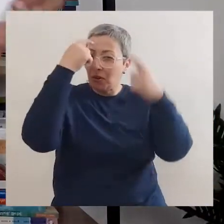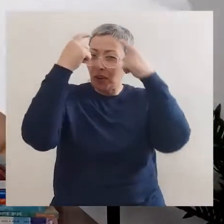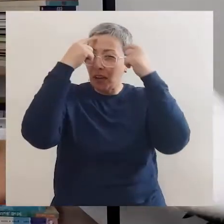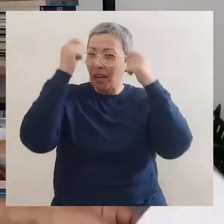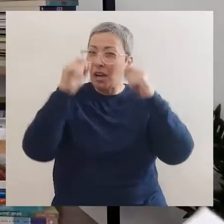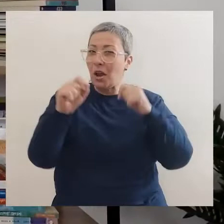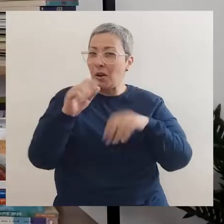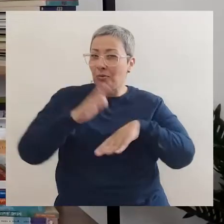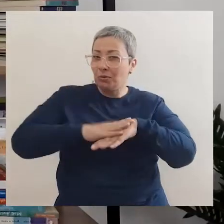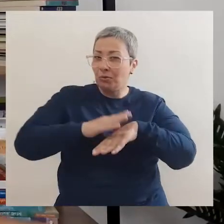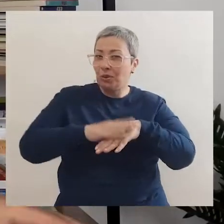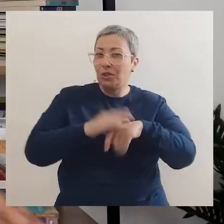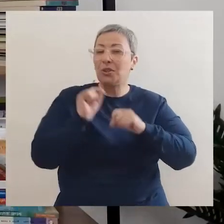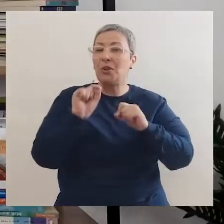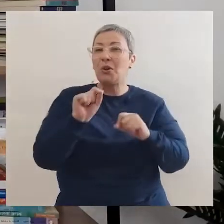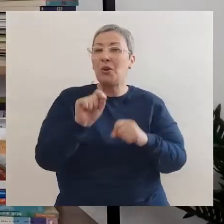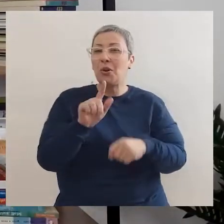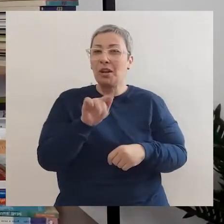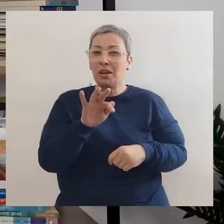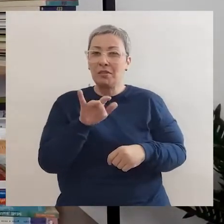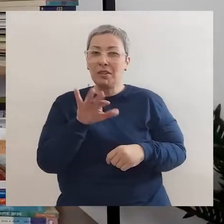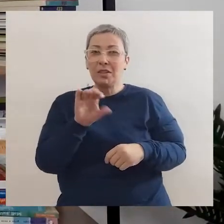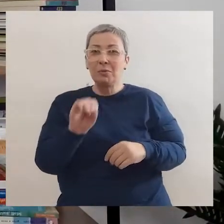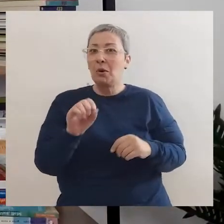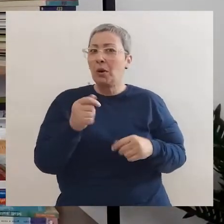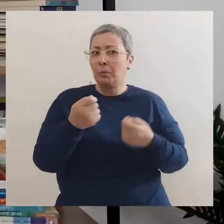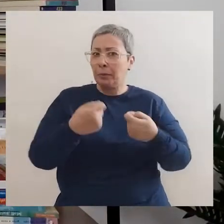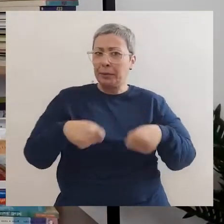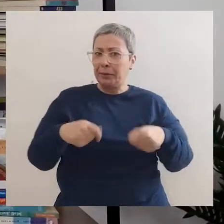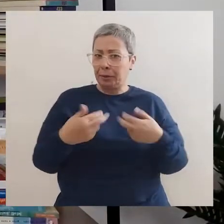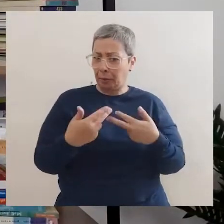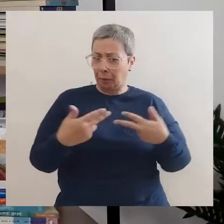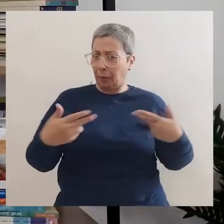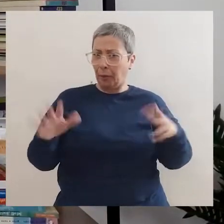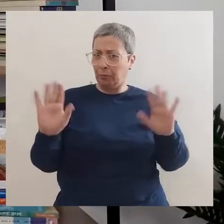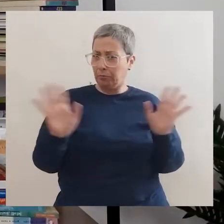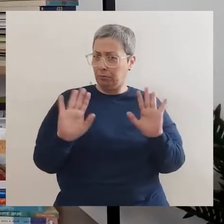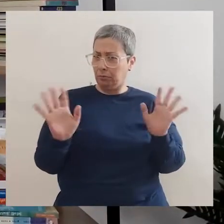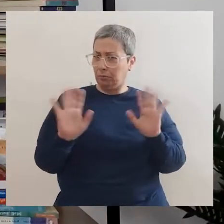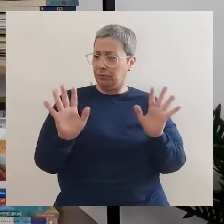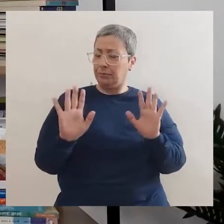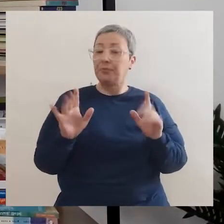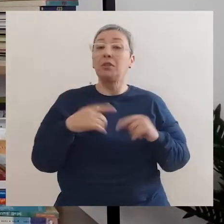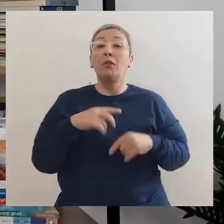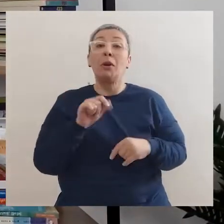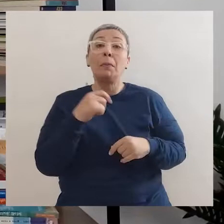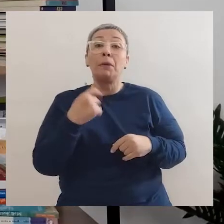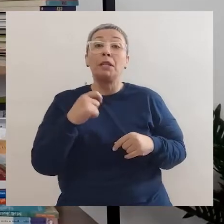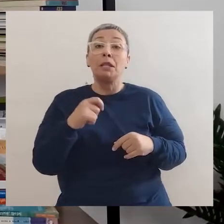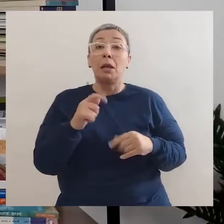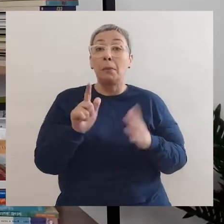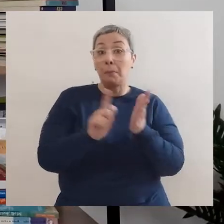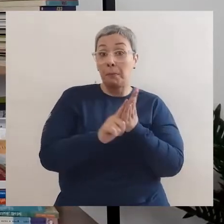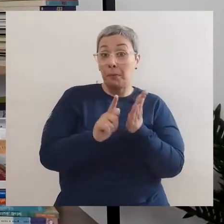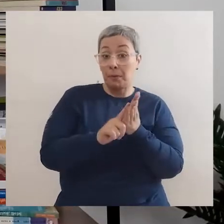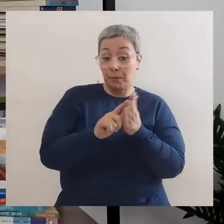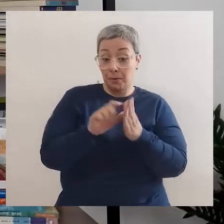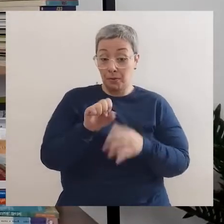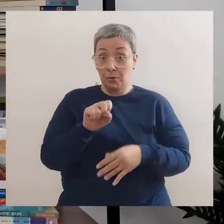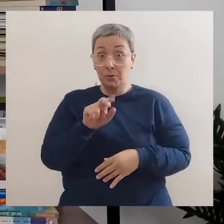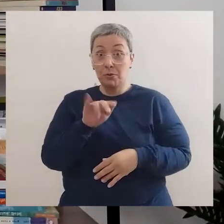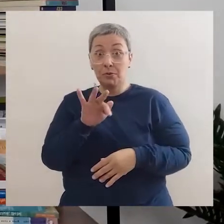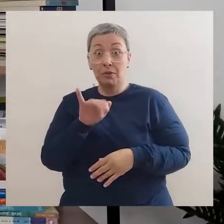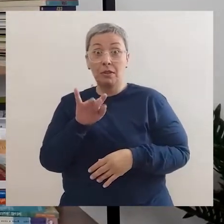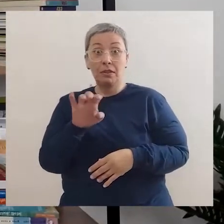sulfite qualquer, né? Uma régua, pode ser até do caderno se não tiver sulfite, tá? Uma régua, se